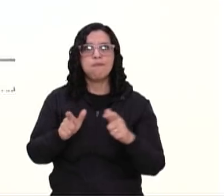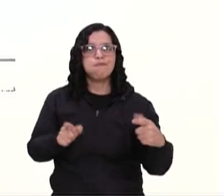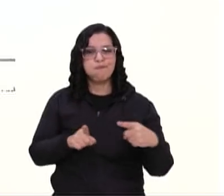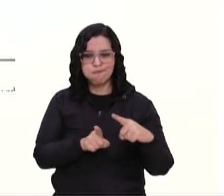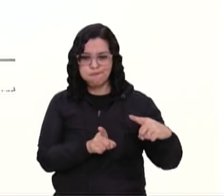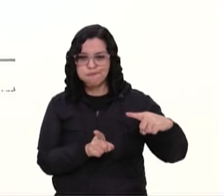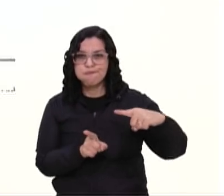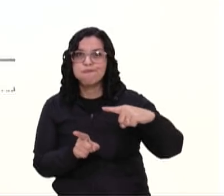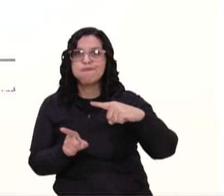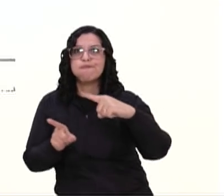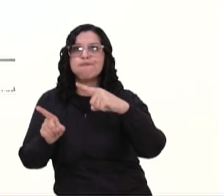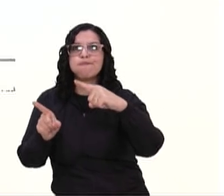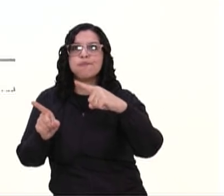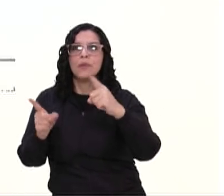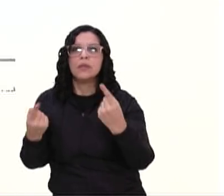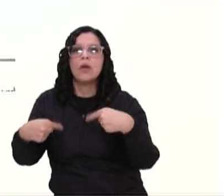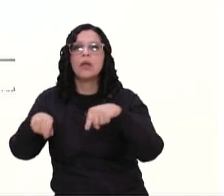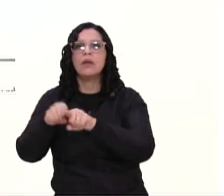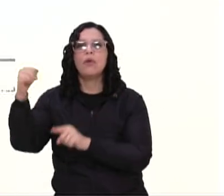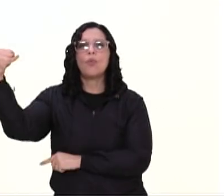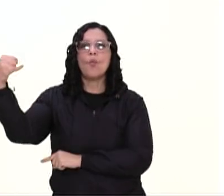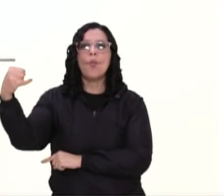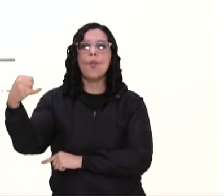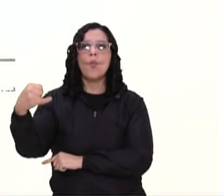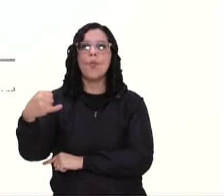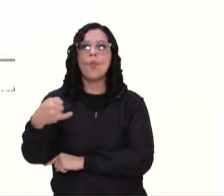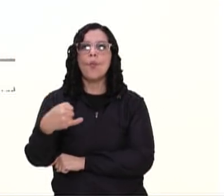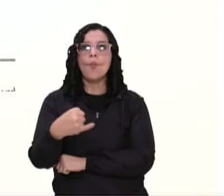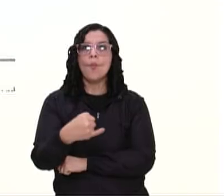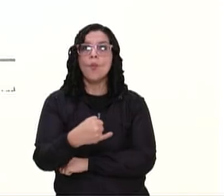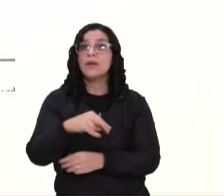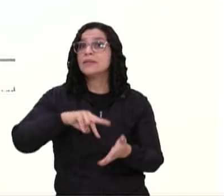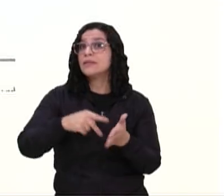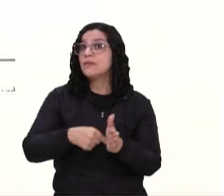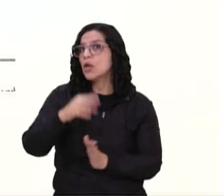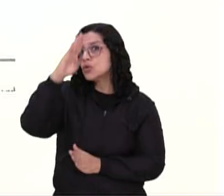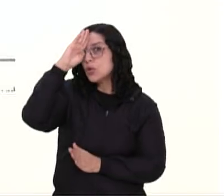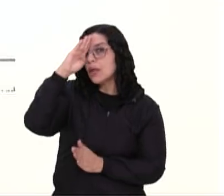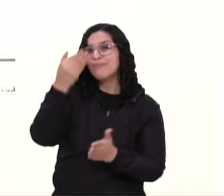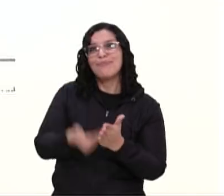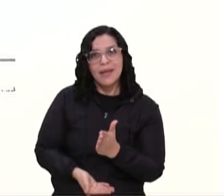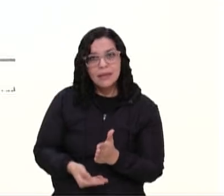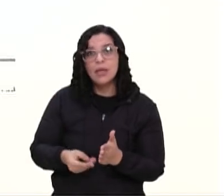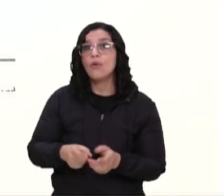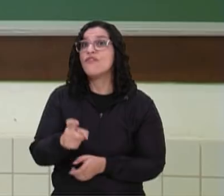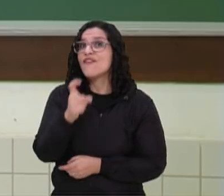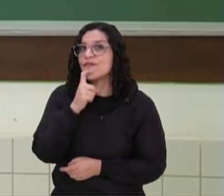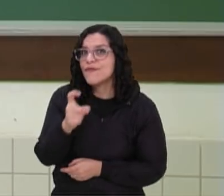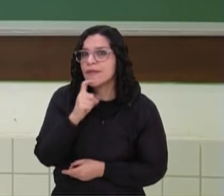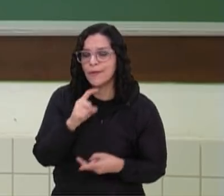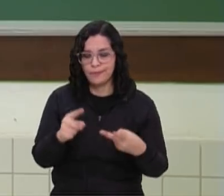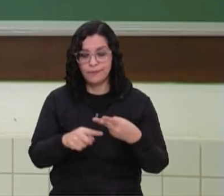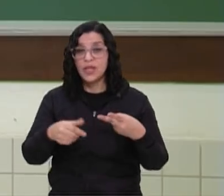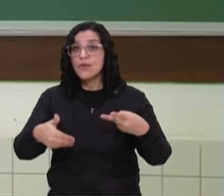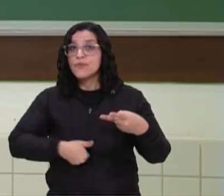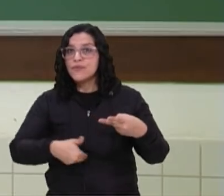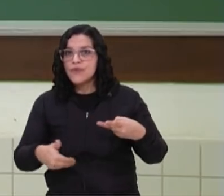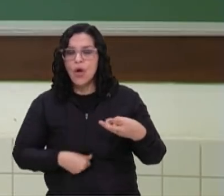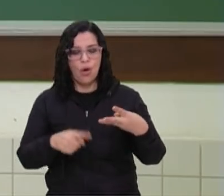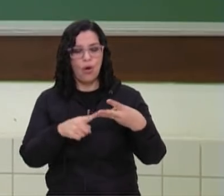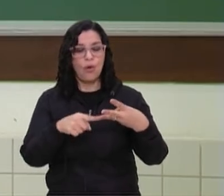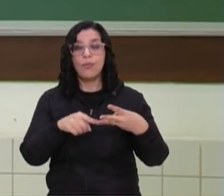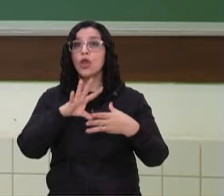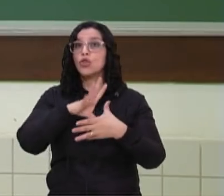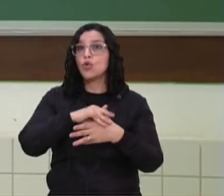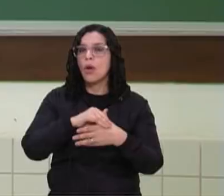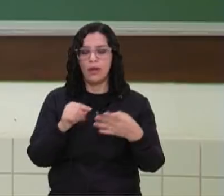tem... é menor que meu dedo. Isso é a quantidade de soldados que Napoleão Bonaparte perdeu para o frio, para a fome, para a doença, para o cansaço,